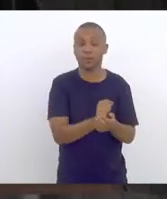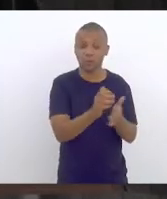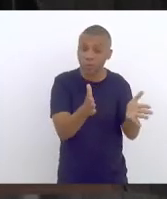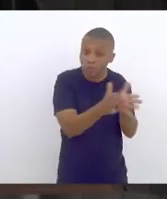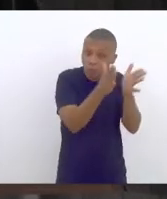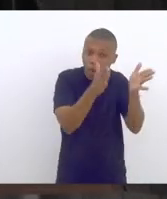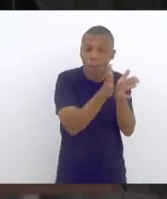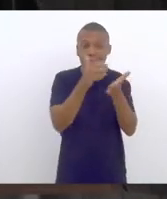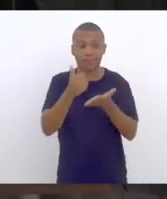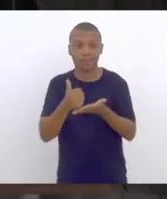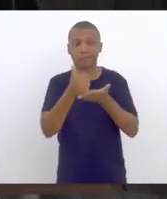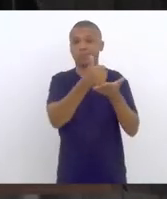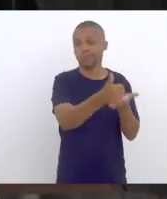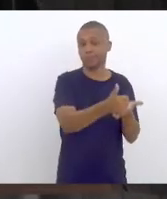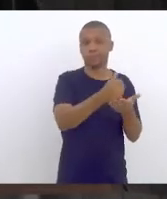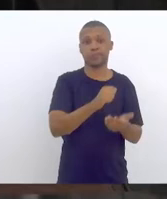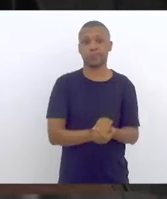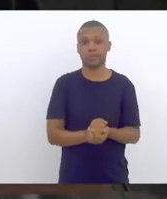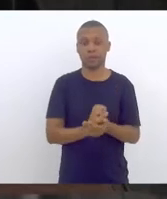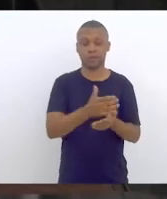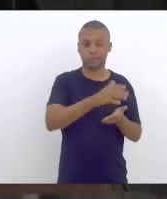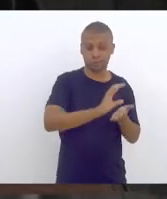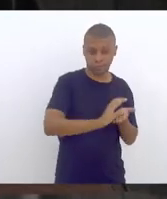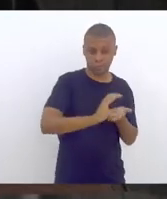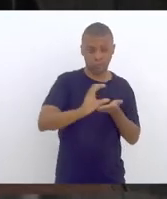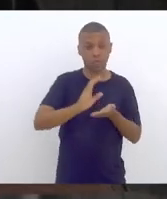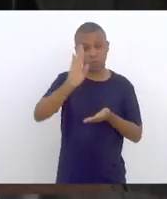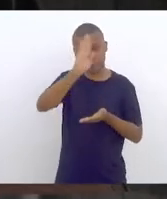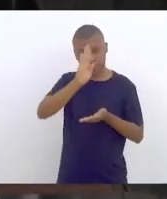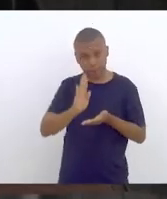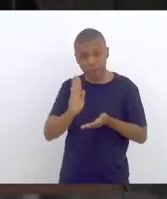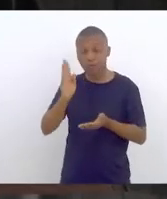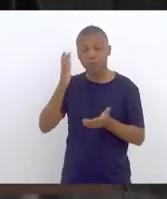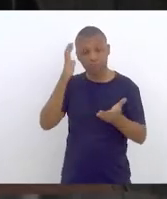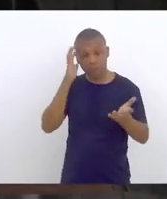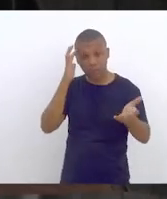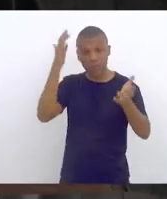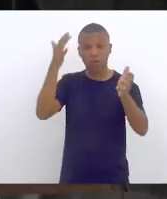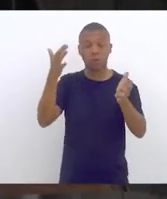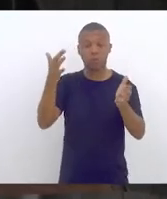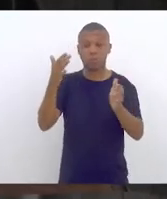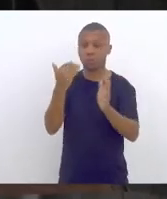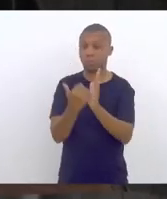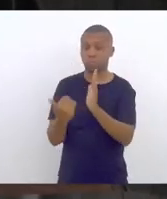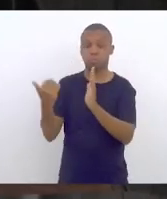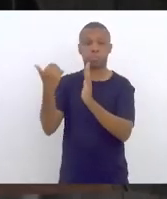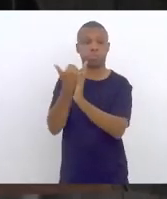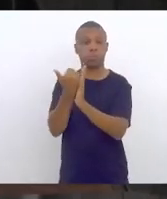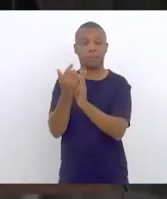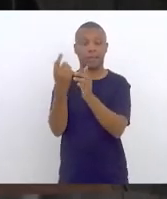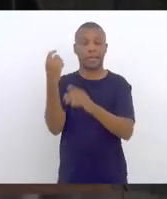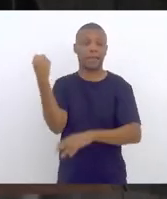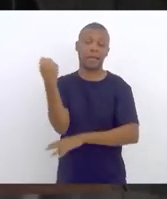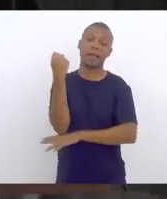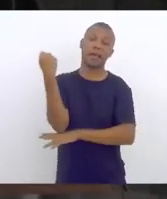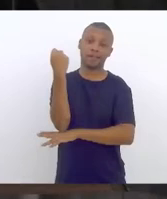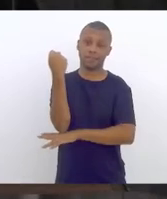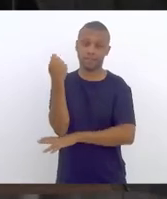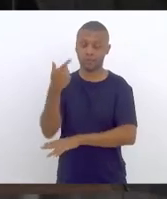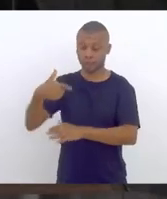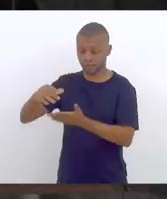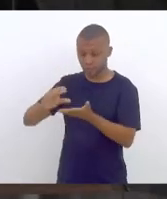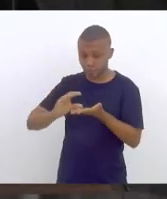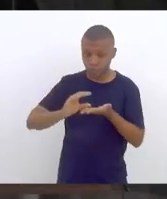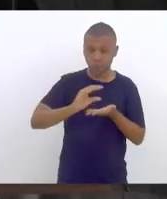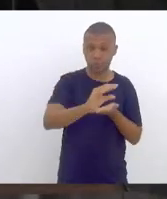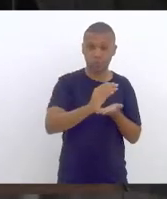numa situação de aumento grave da pobreza da miséria do desemprego se tornou um instrumento emergencial muito importante